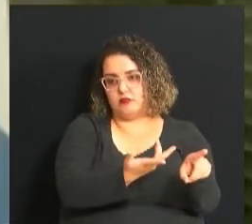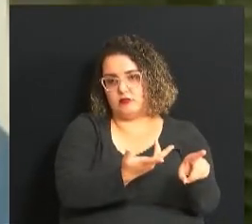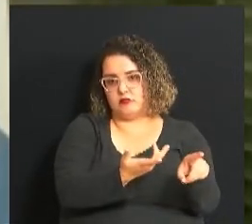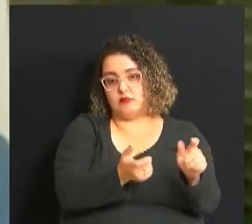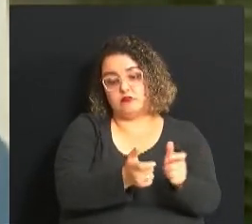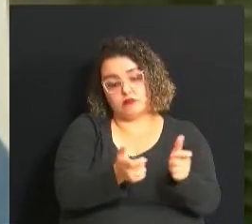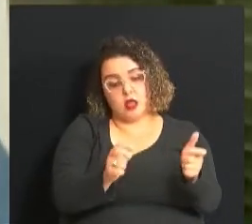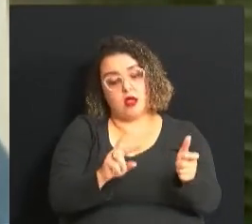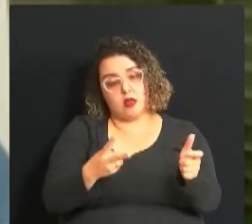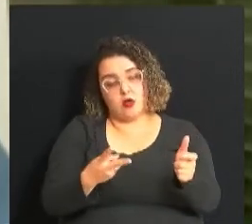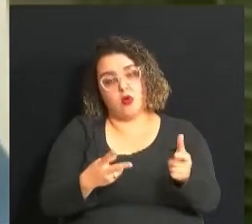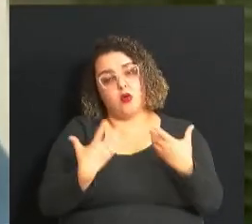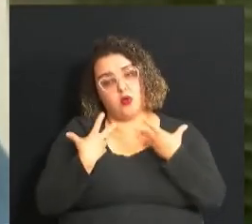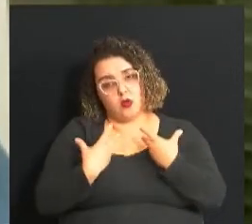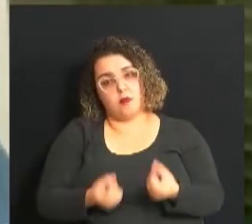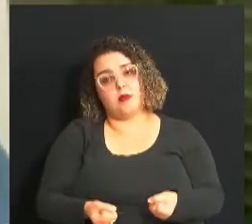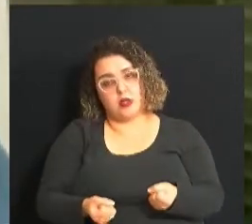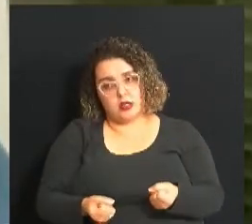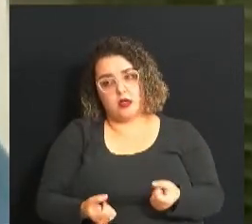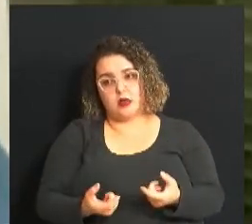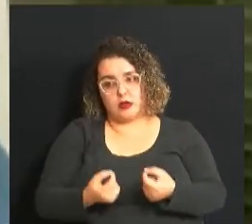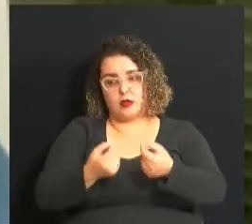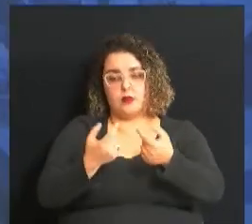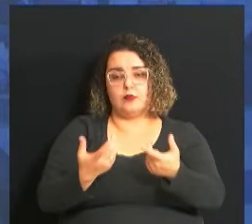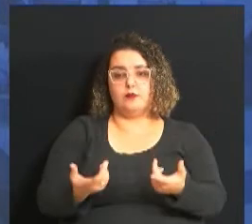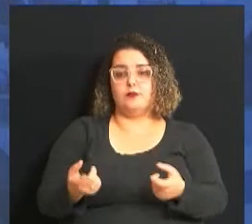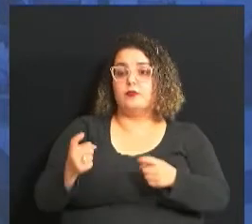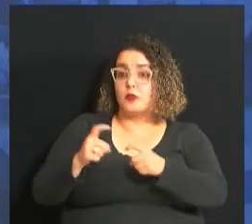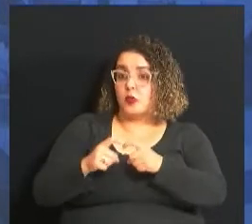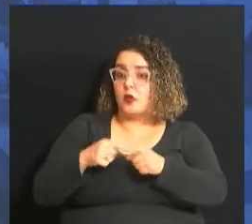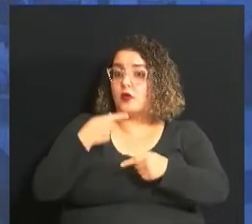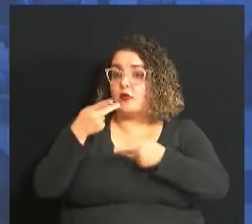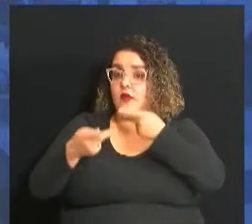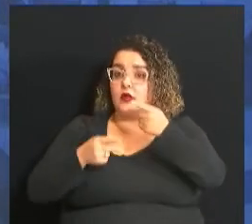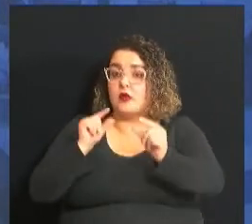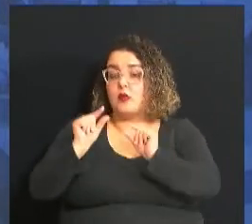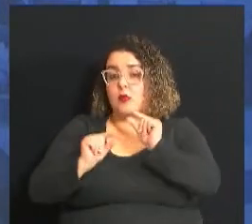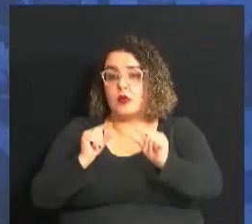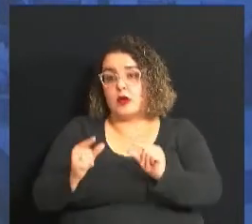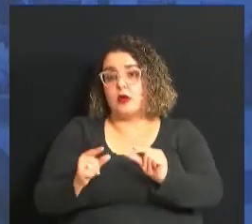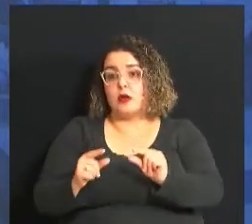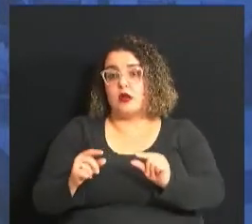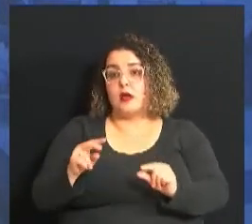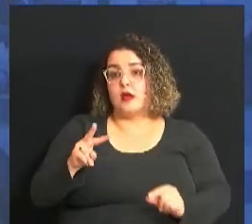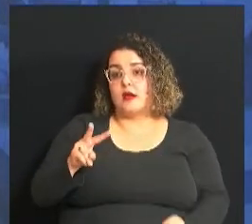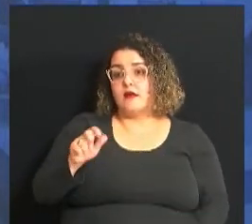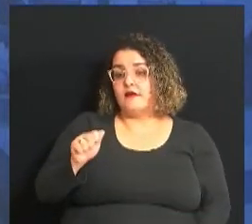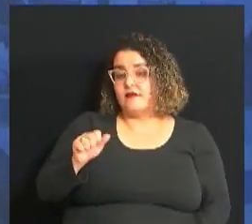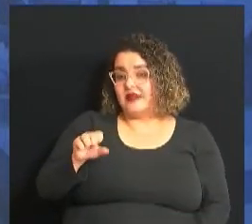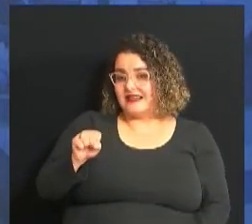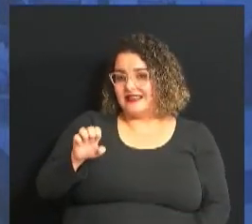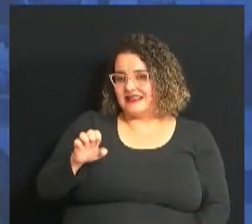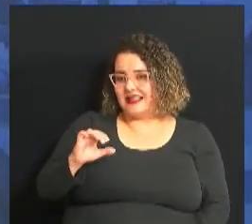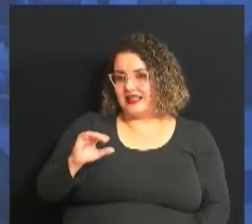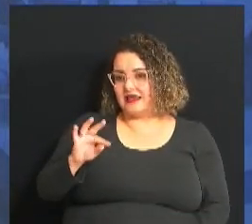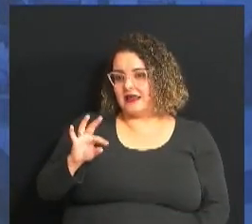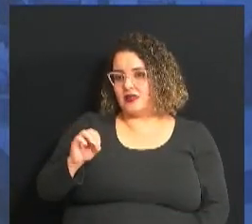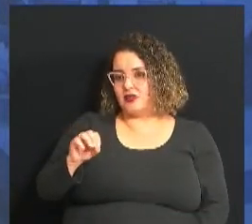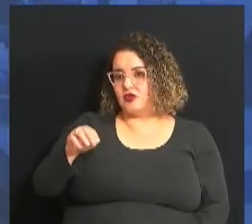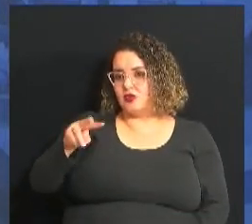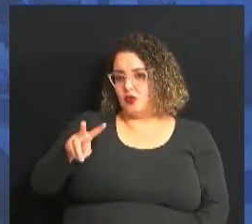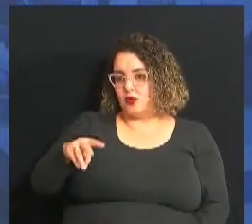se ele tem parentes chegados com câncer. Doutor, falar um pouquinho também sobre vasectomia. Essa é a dúvida do Vitor do